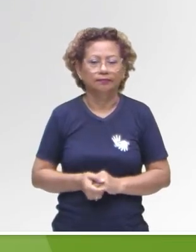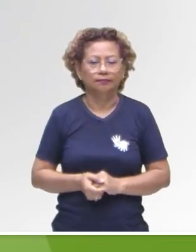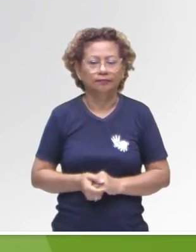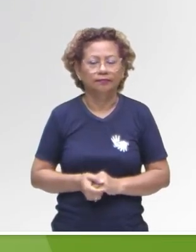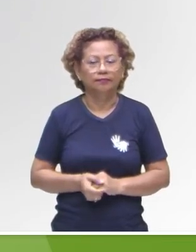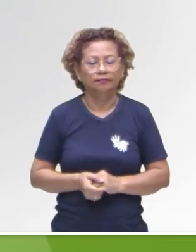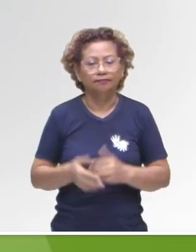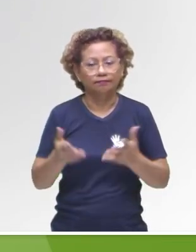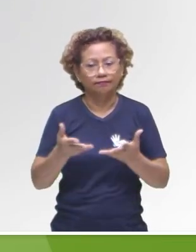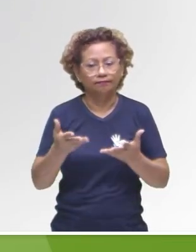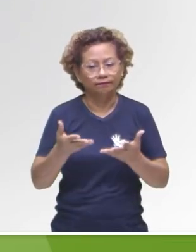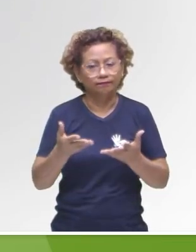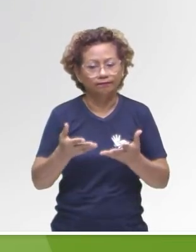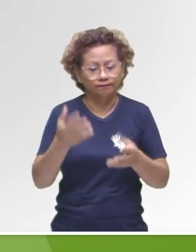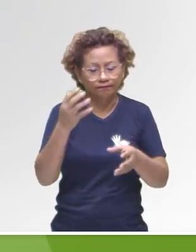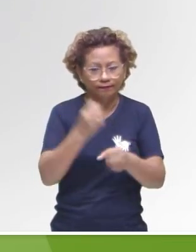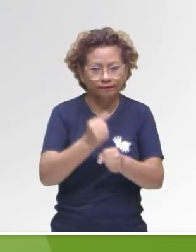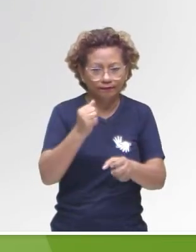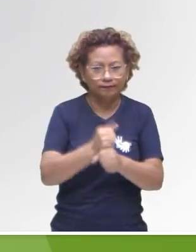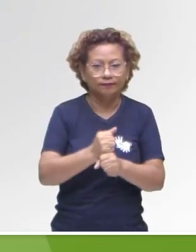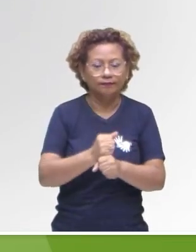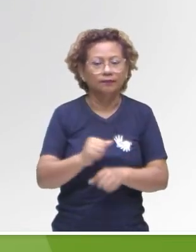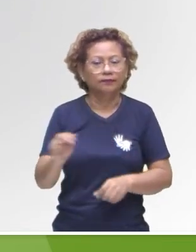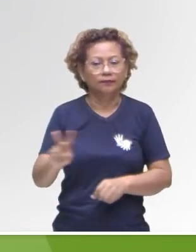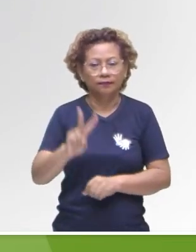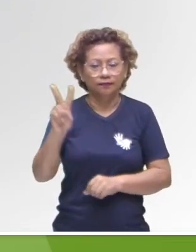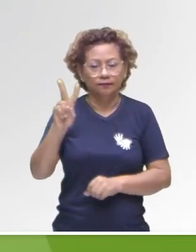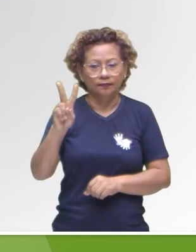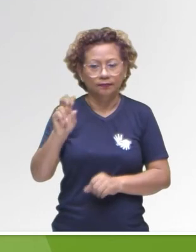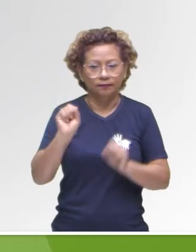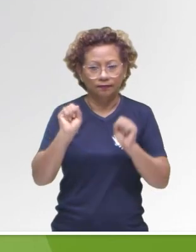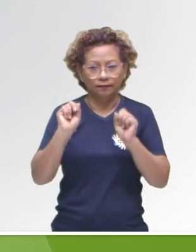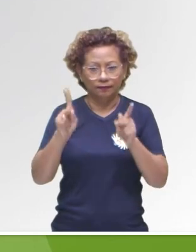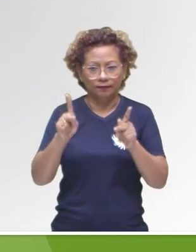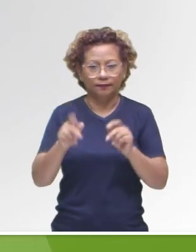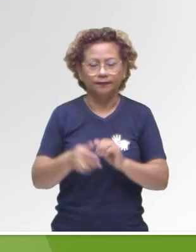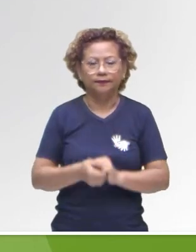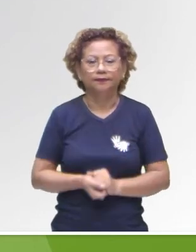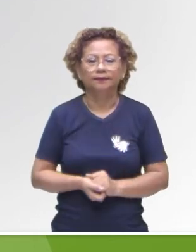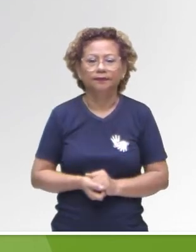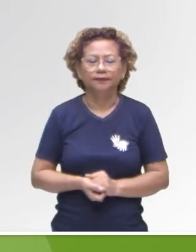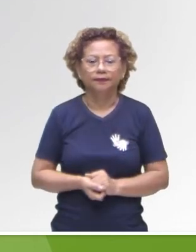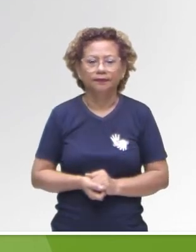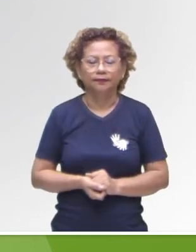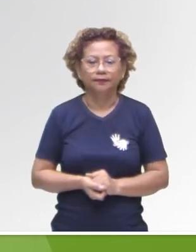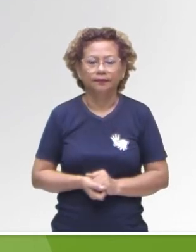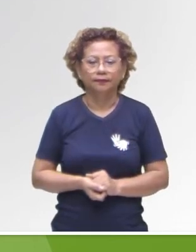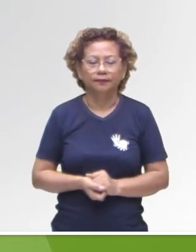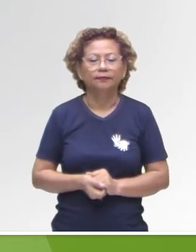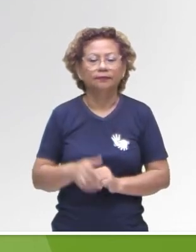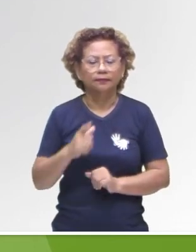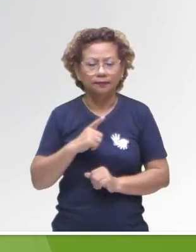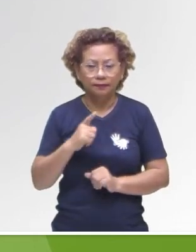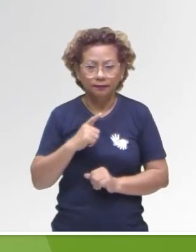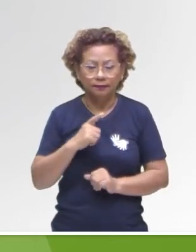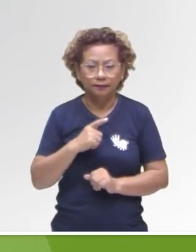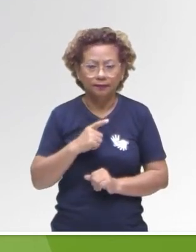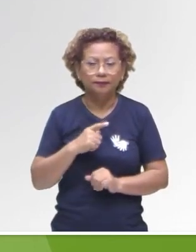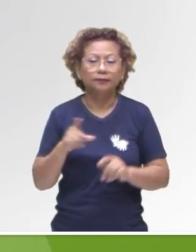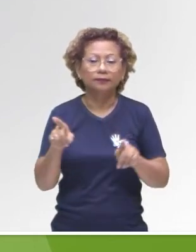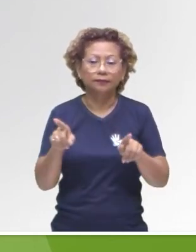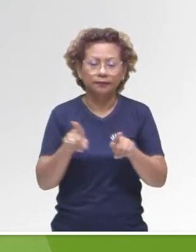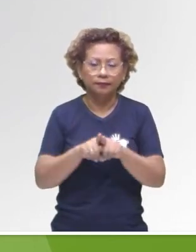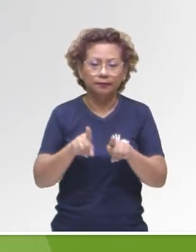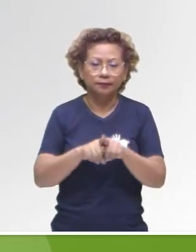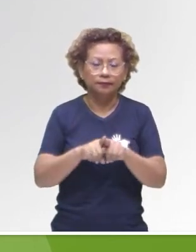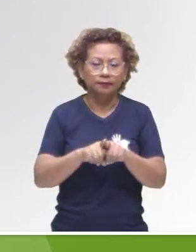para a gente calcular a capacitância equivalente. Ok, pessoal? Agora, existem outras formas de